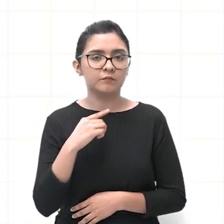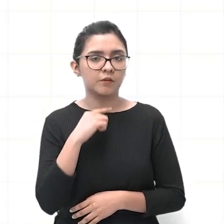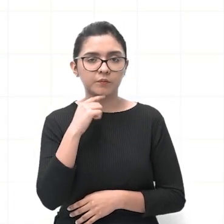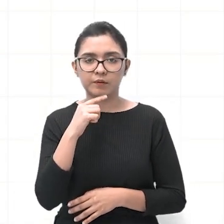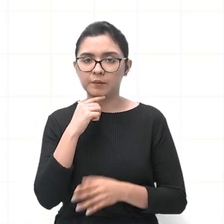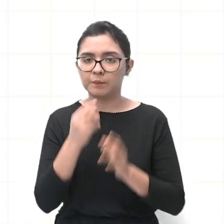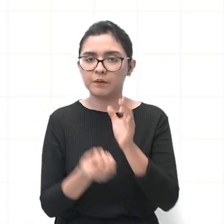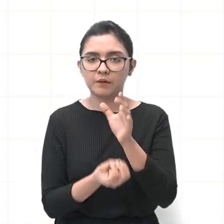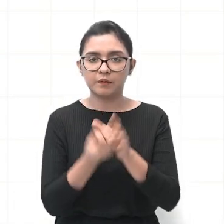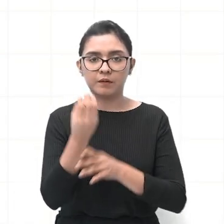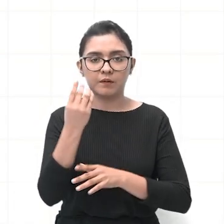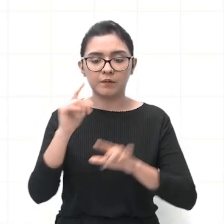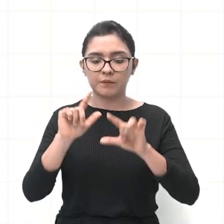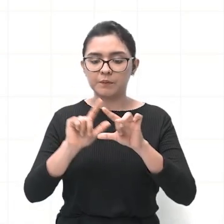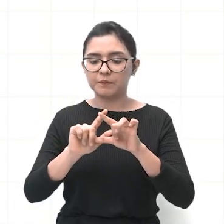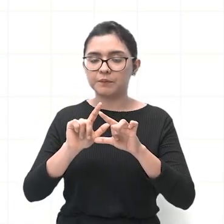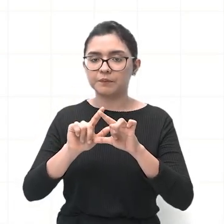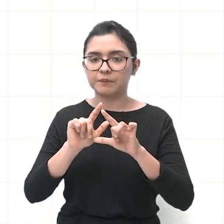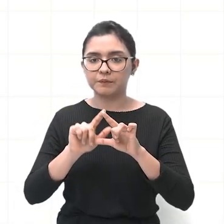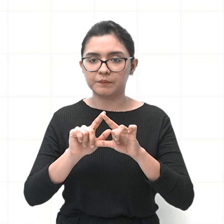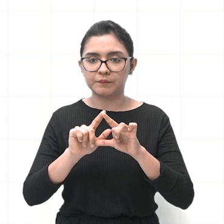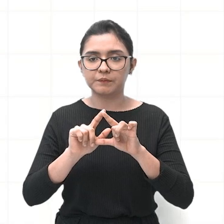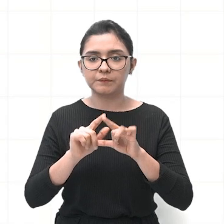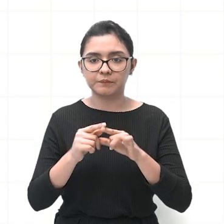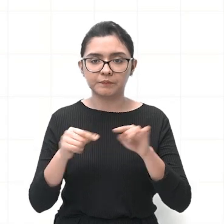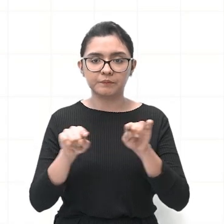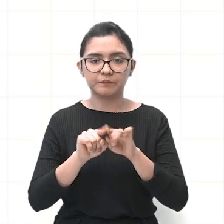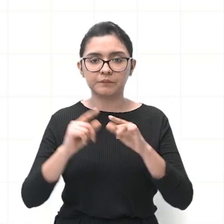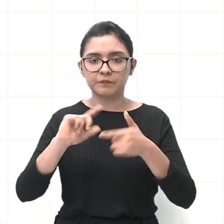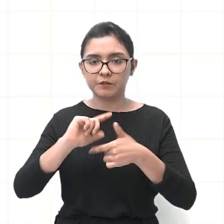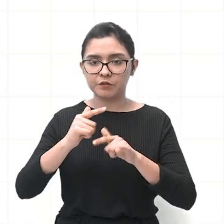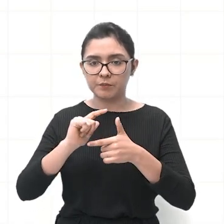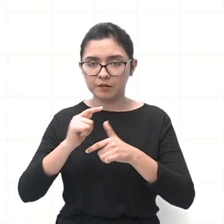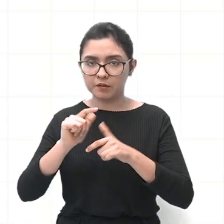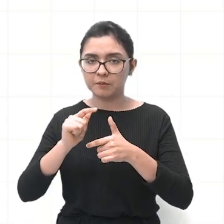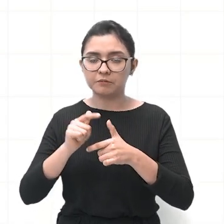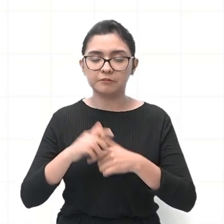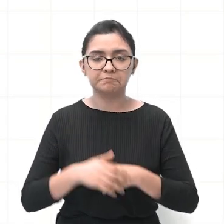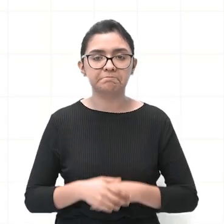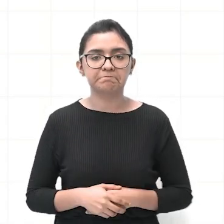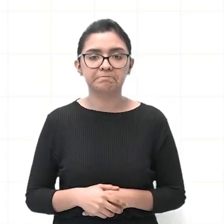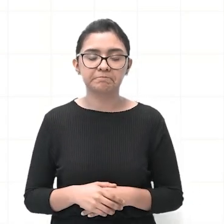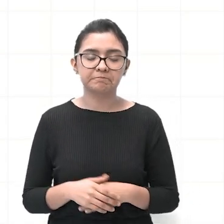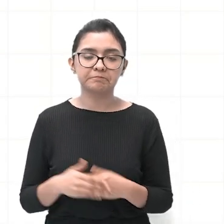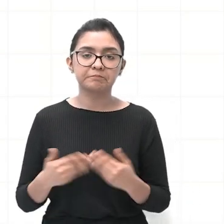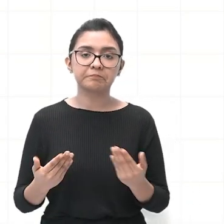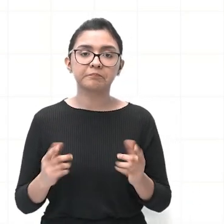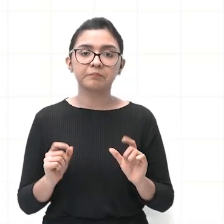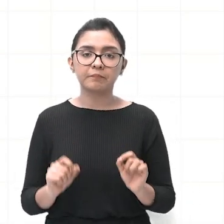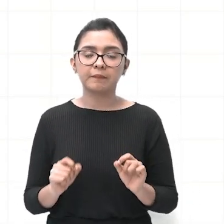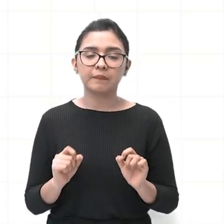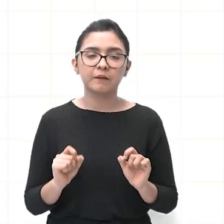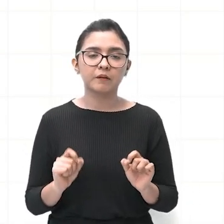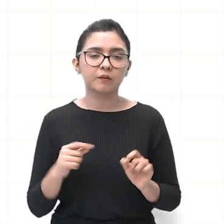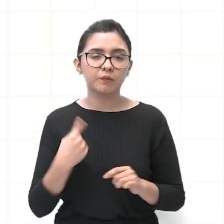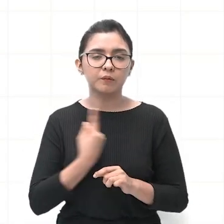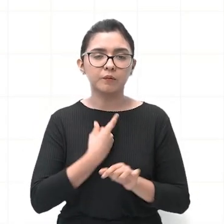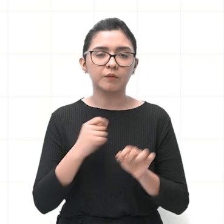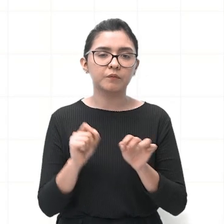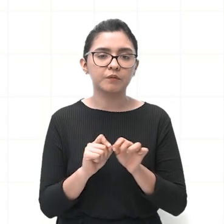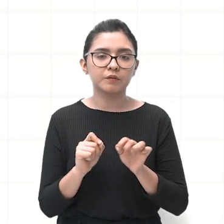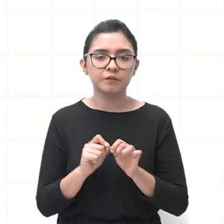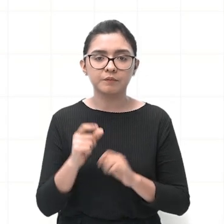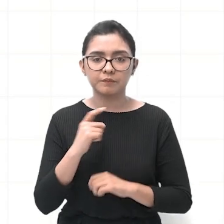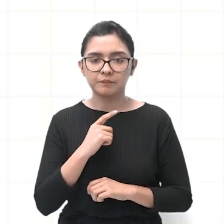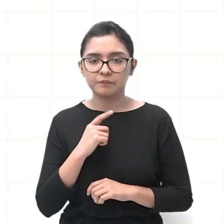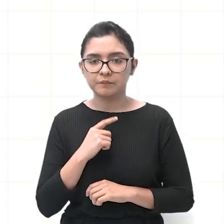triângulo. Então, ó, pela condição de existência e geometricamente. Pessoal, pela condição de existência, o que é que nós fazemos? Pegamos os